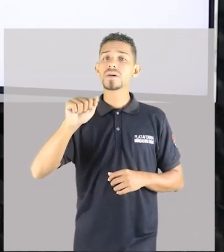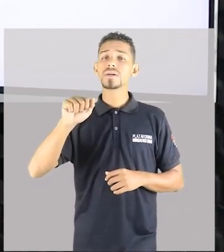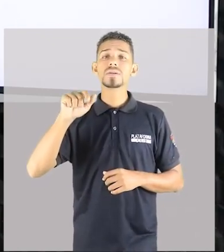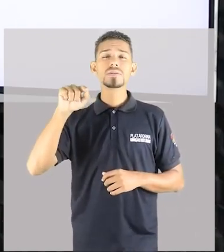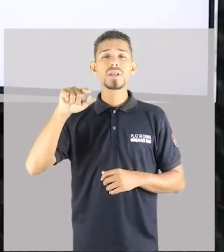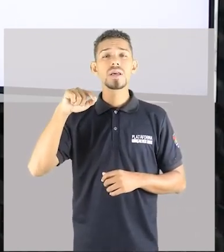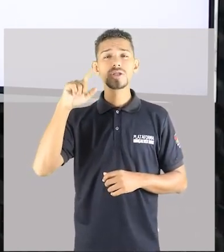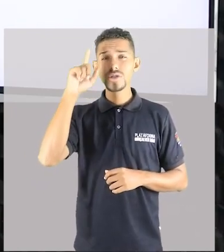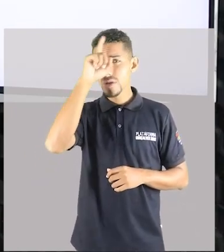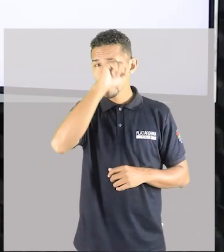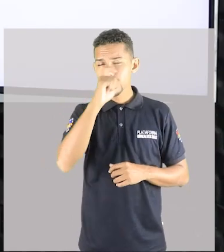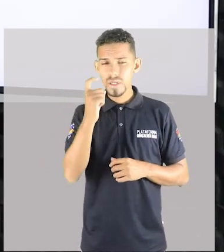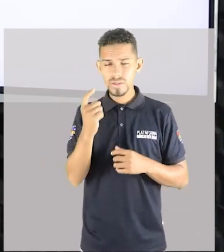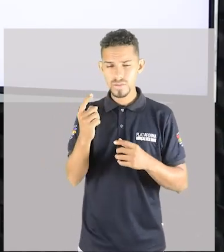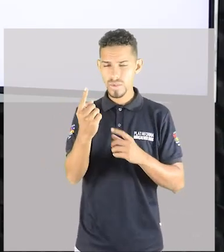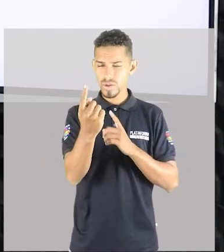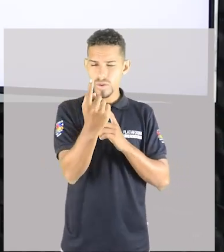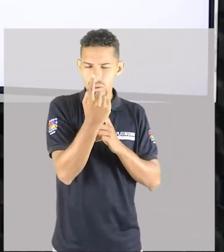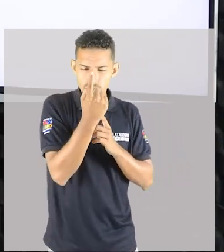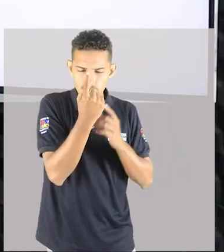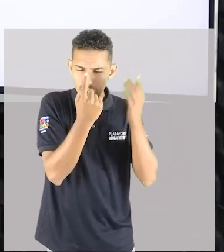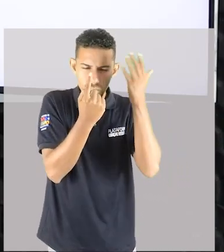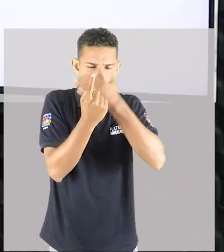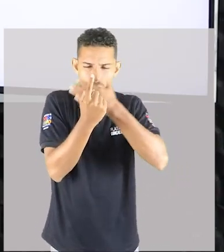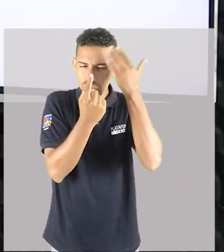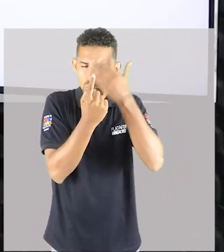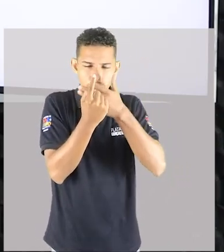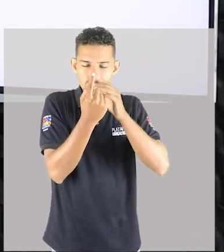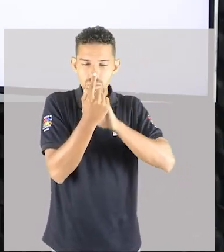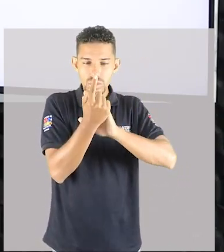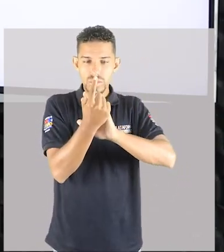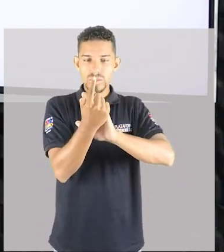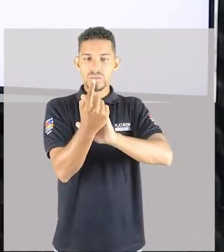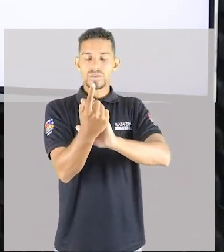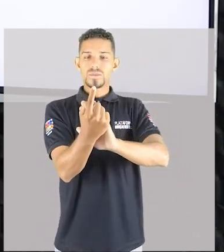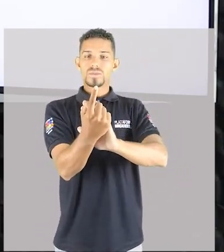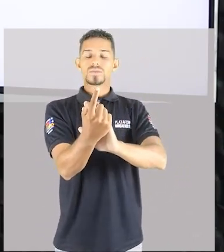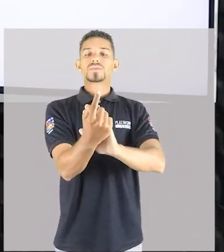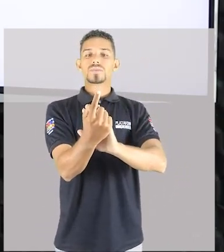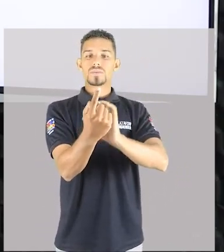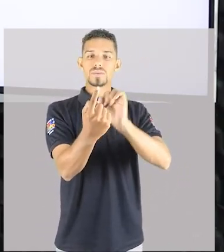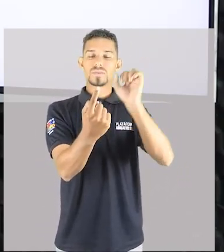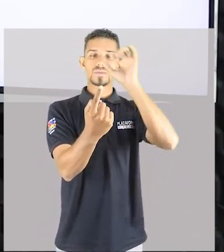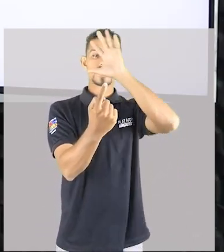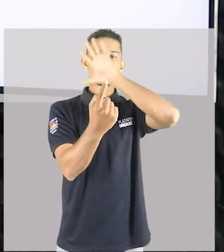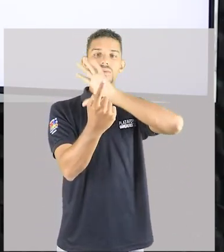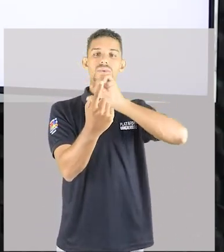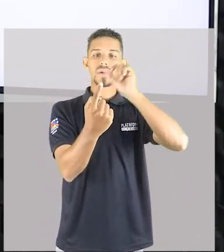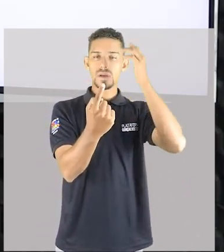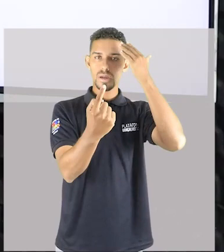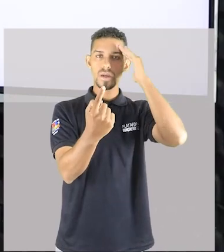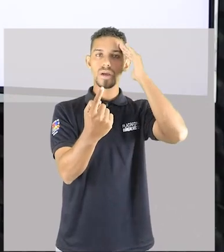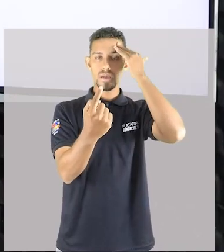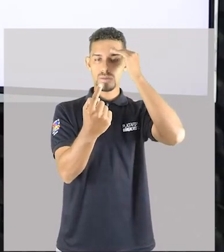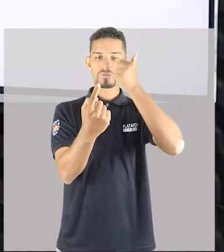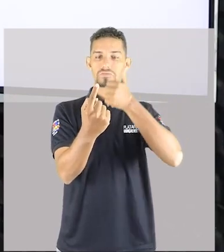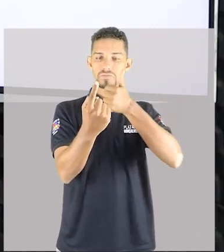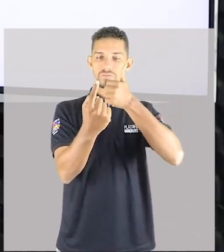tem dificuldade em ver de perto, ela tem que botar para longe assim, ó, para ela conseguir ver. A